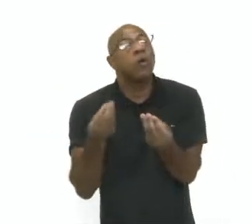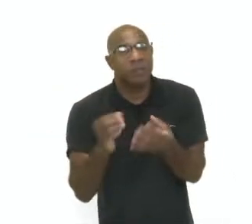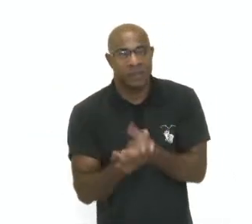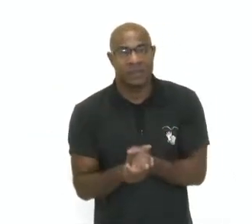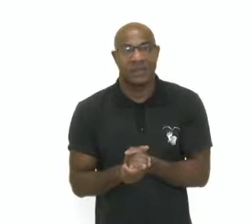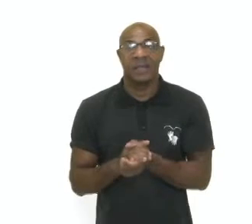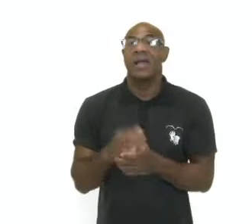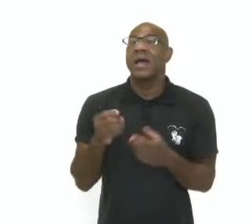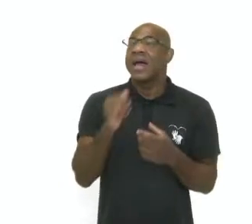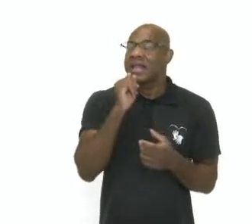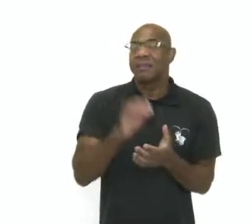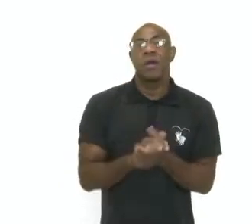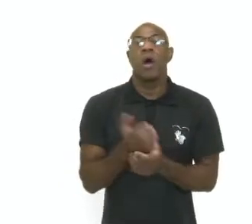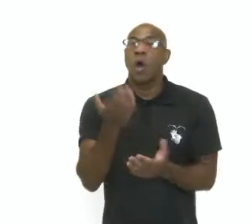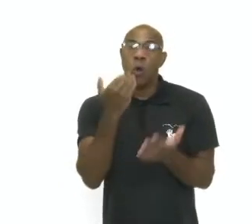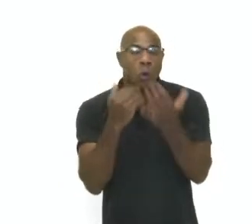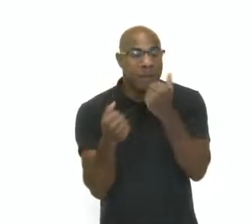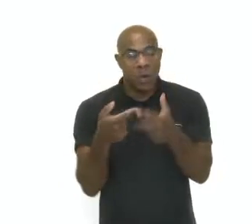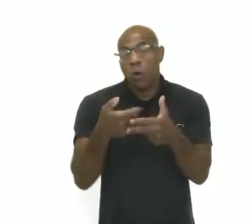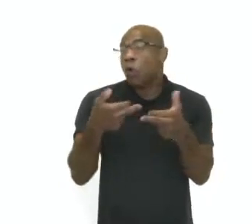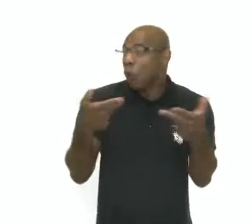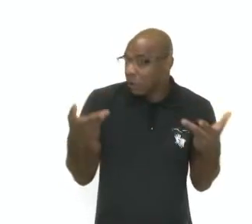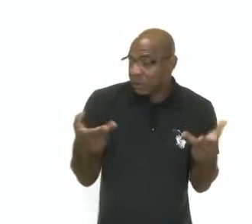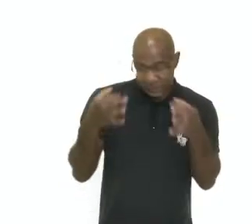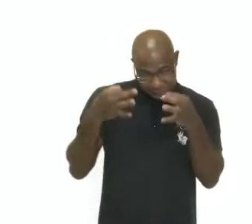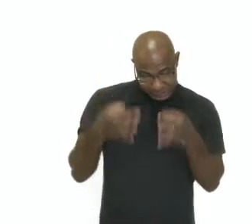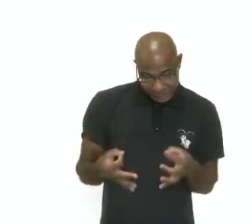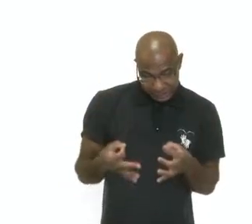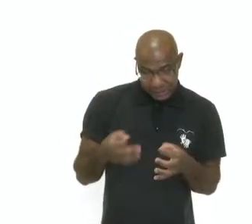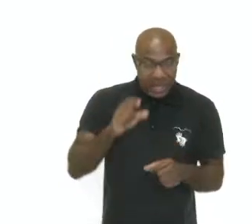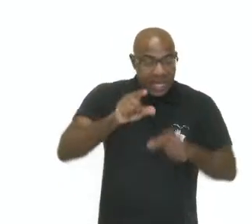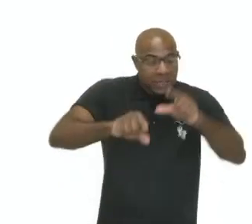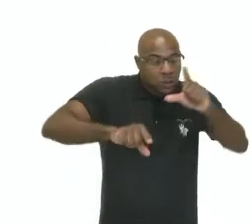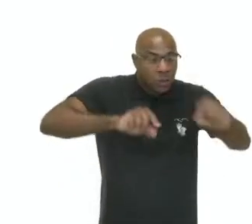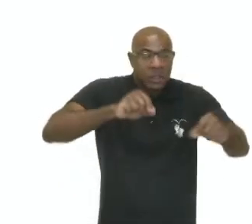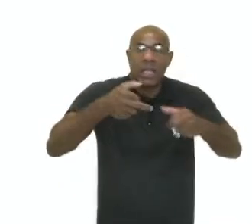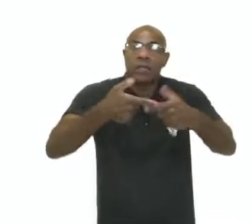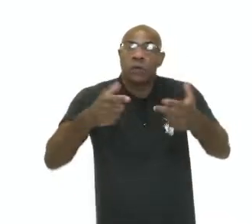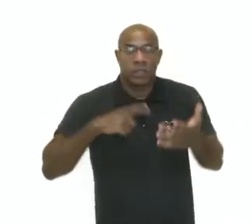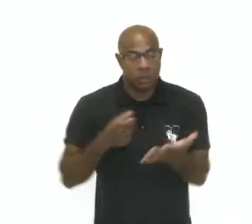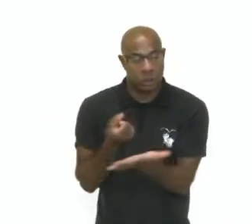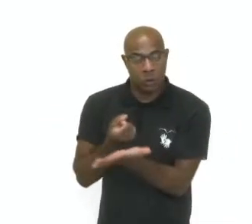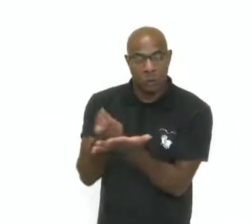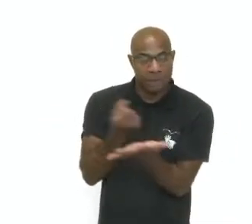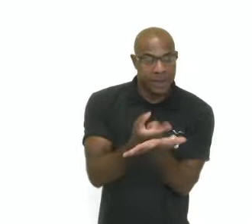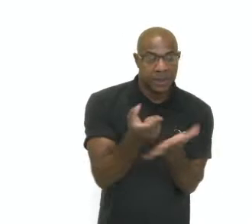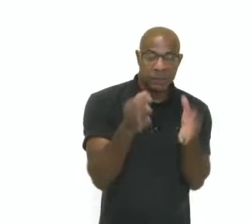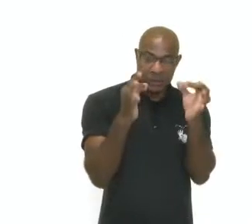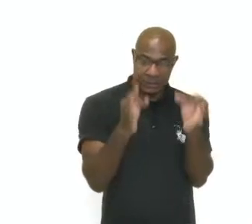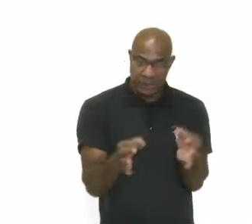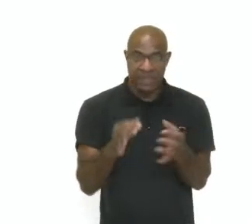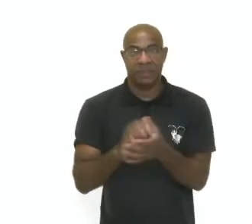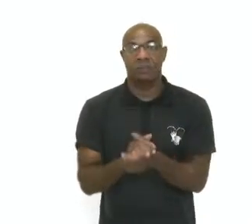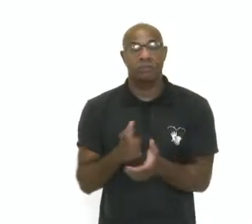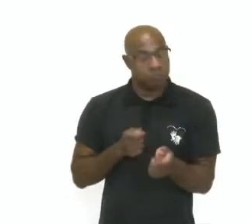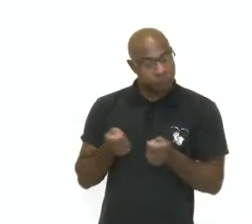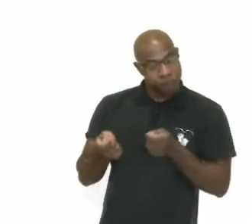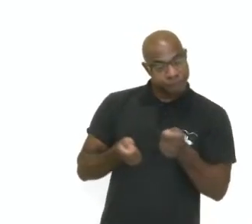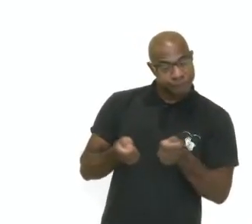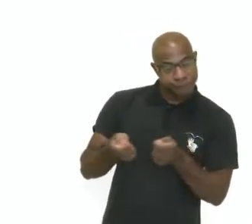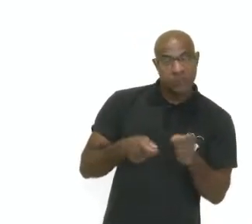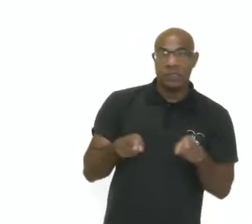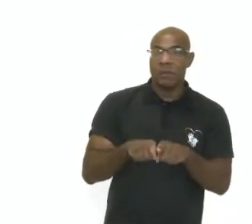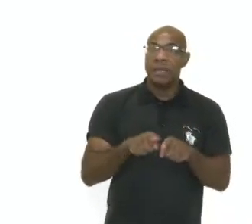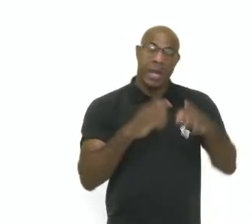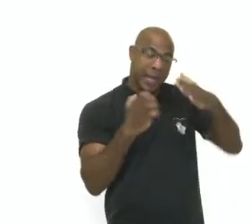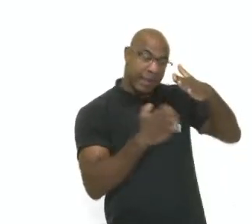responsavelmente, selecionar os produtos que compramos, nos informar e apoiar organizações, reguladores e empresas